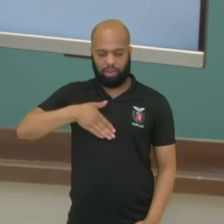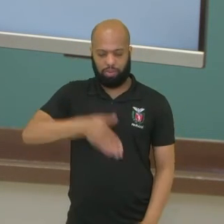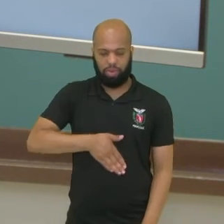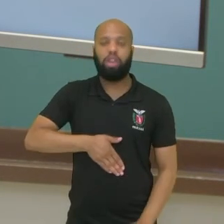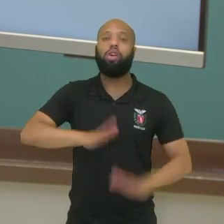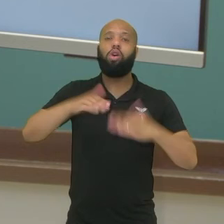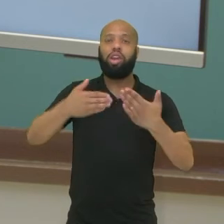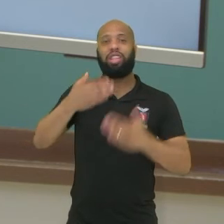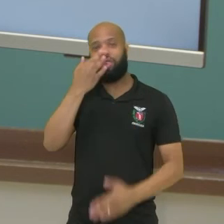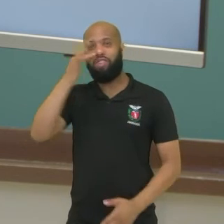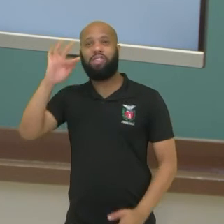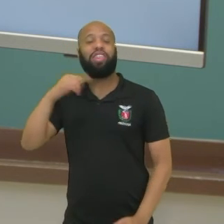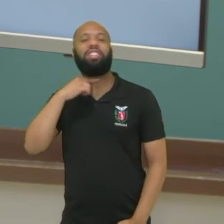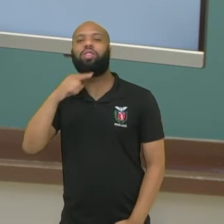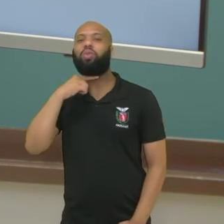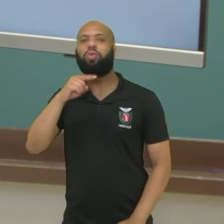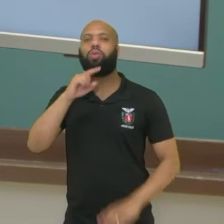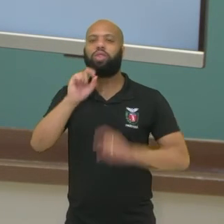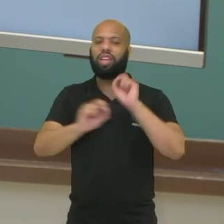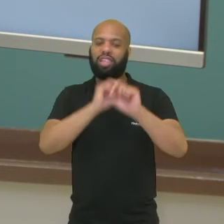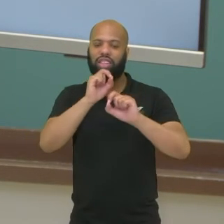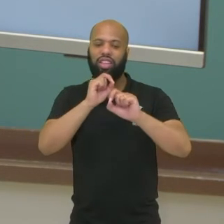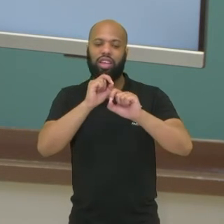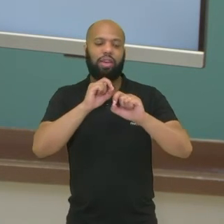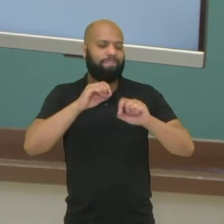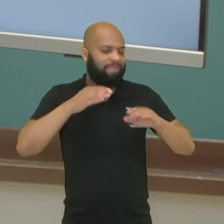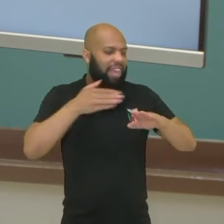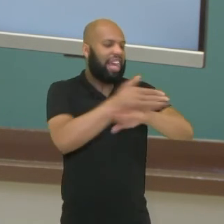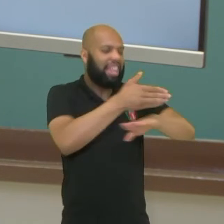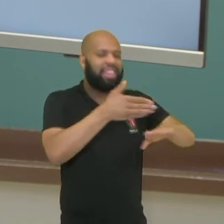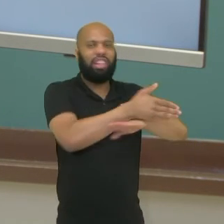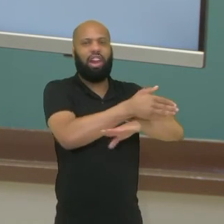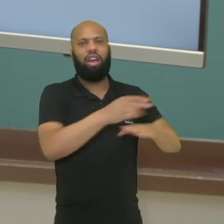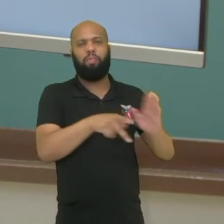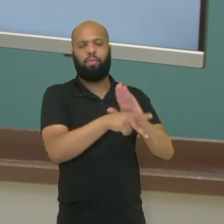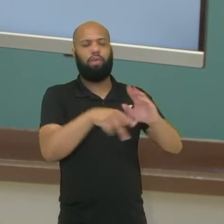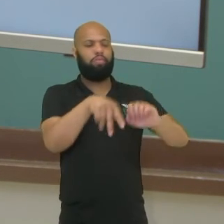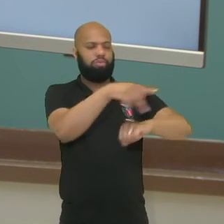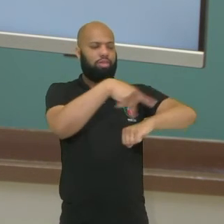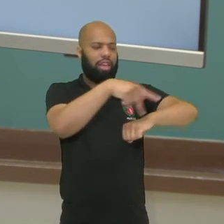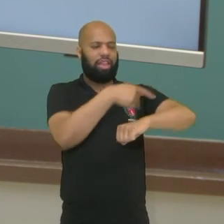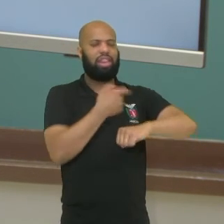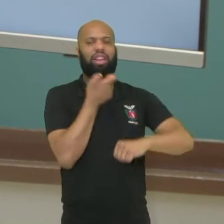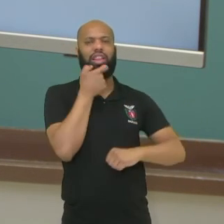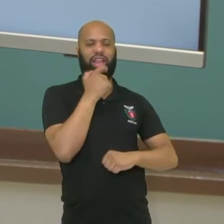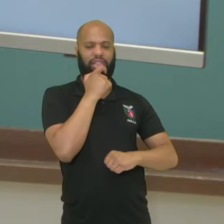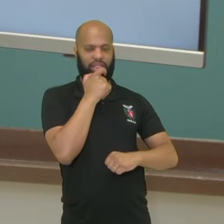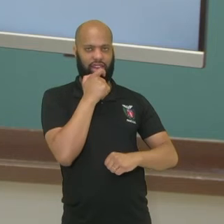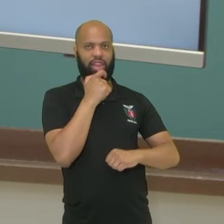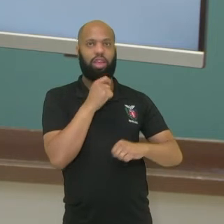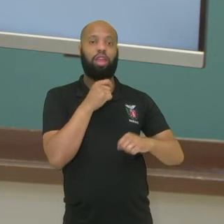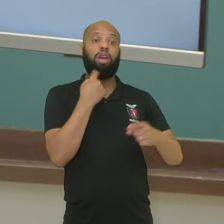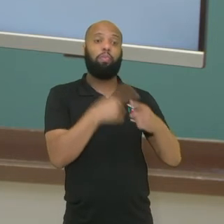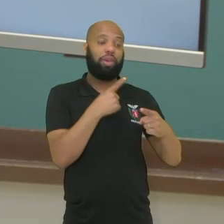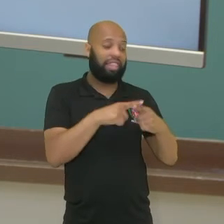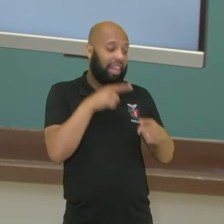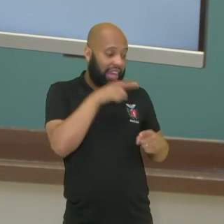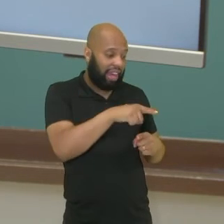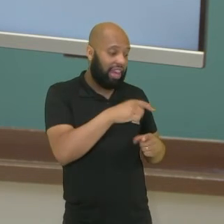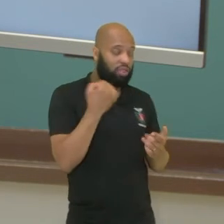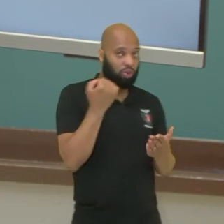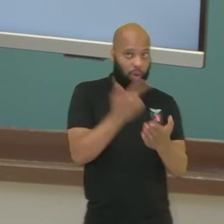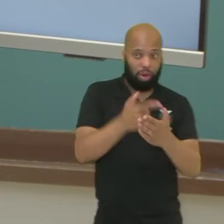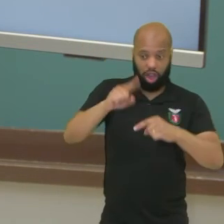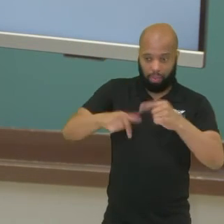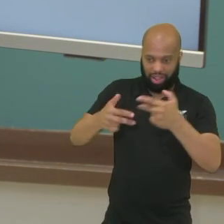França não consegue ocupar a posição geopolítica e econômica da Inglaterra, que consumia matéria-prima, que consumia